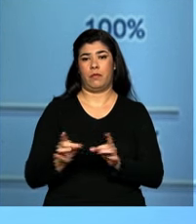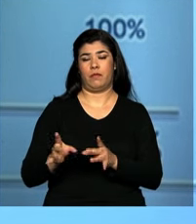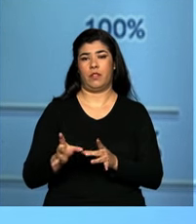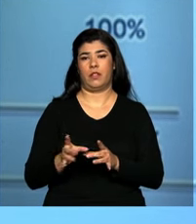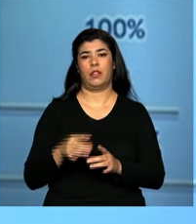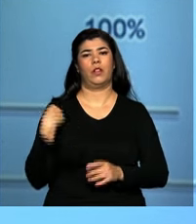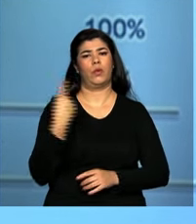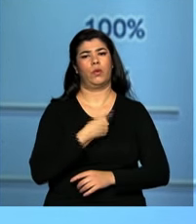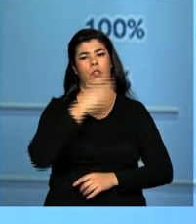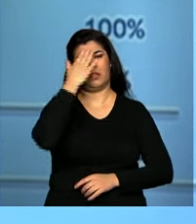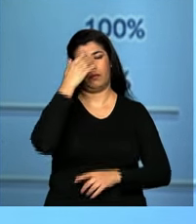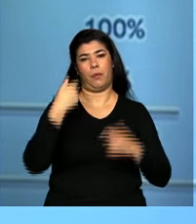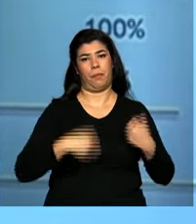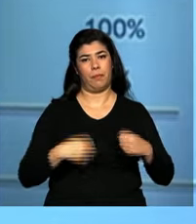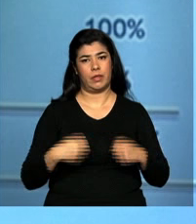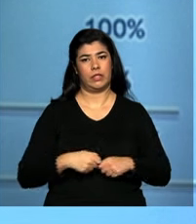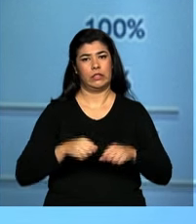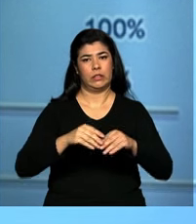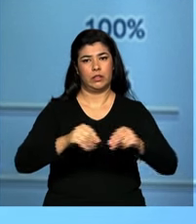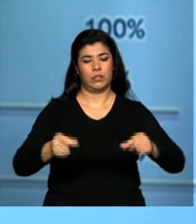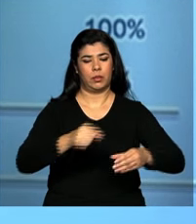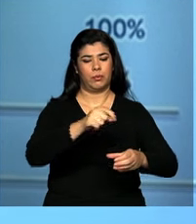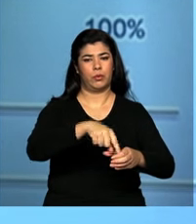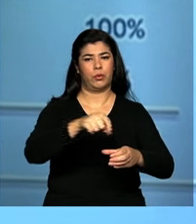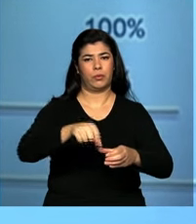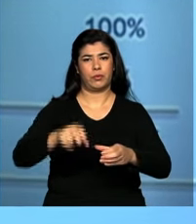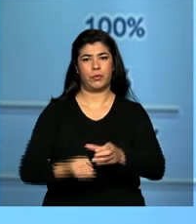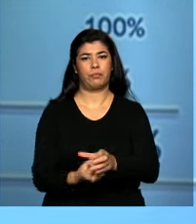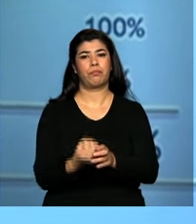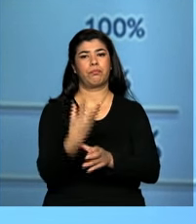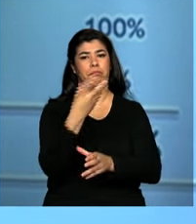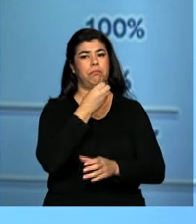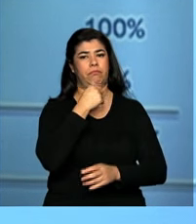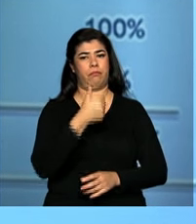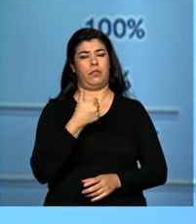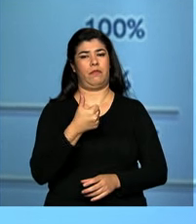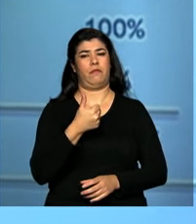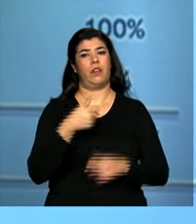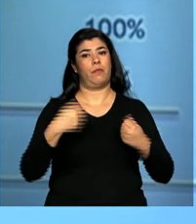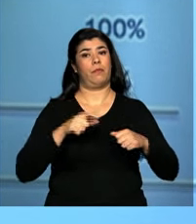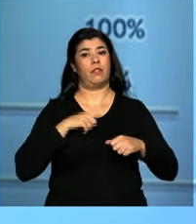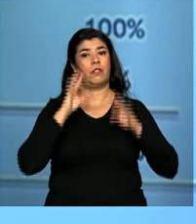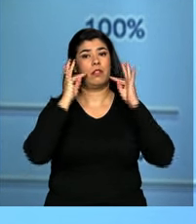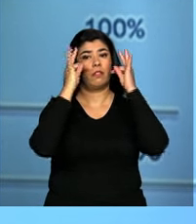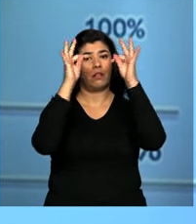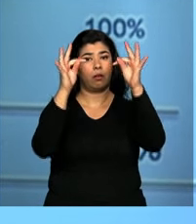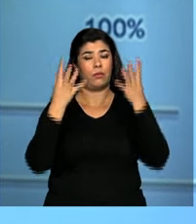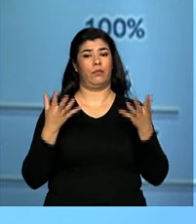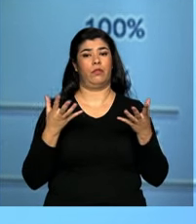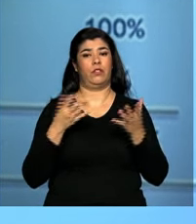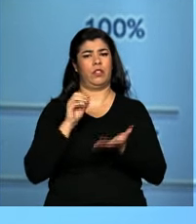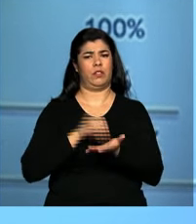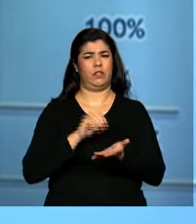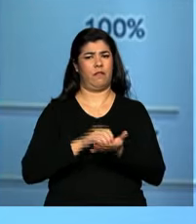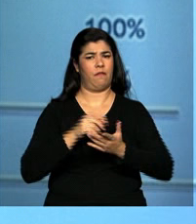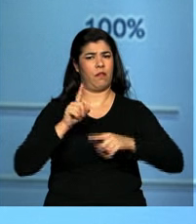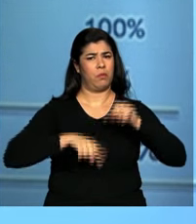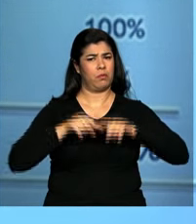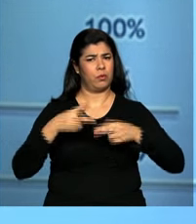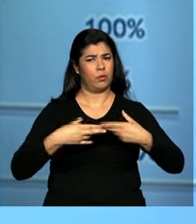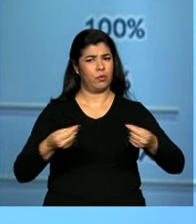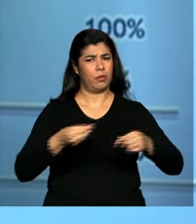tem que plantar a safra. E plantar bem, não pode improvisar, tem que pôr a tecnologia lá. Se falta recurso para o custeio,